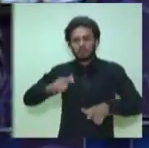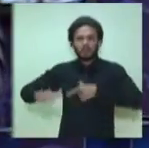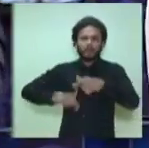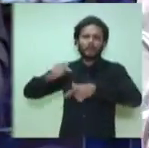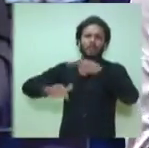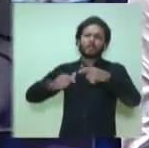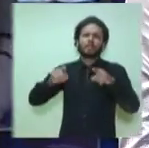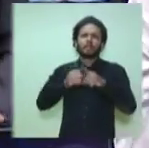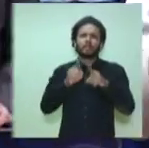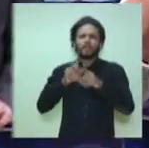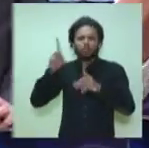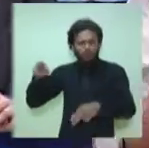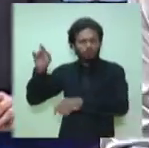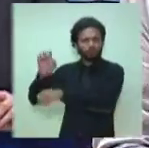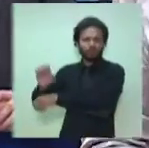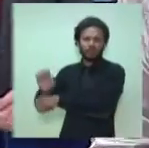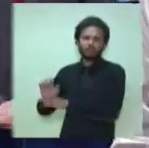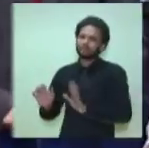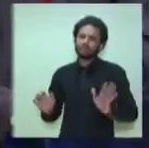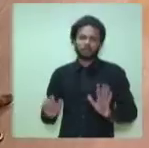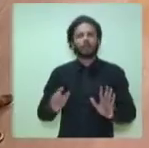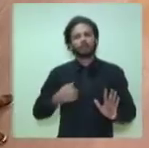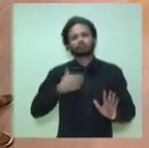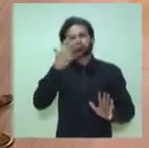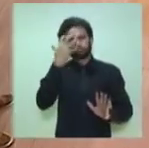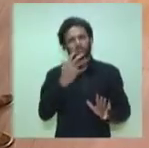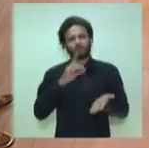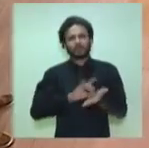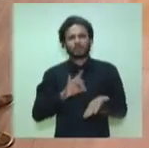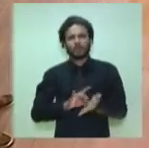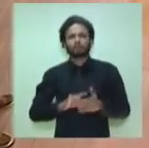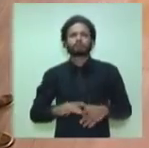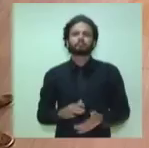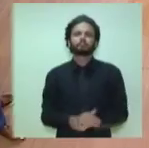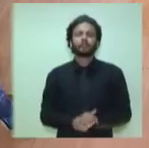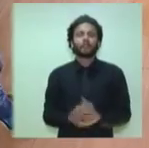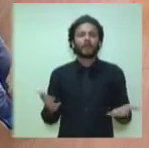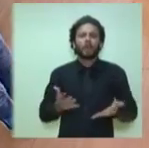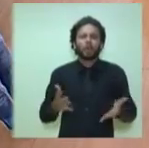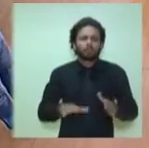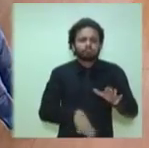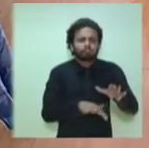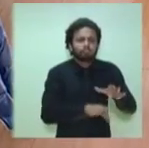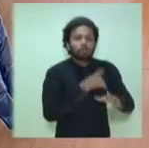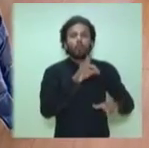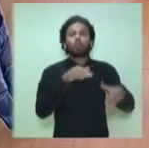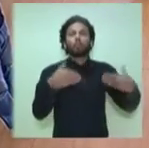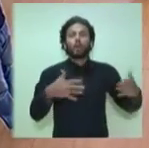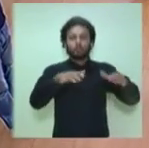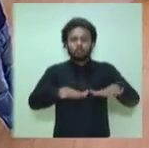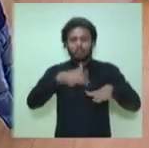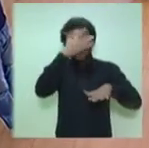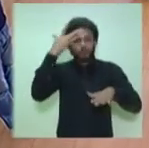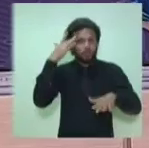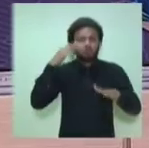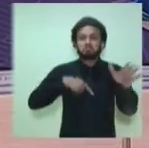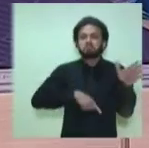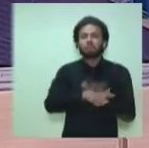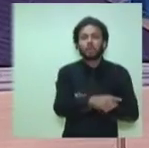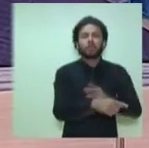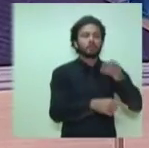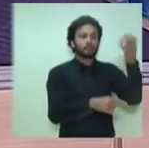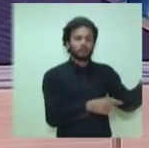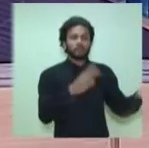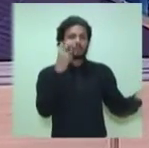entregou o Estado. Até porque aqui há seriedade. Agora nós vamos ver qual vai ser o eleitor indeciso que vai fazer essa pergunta para o candidato